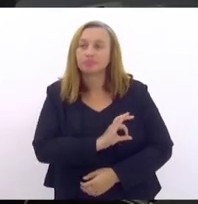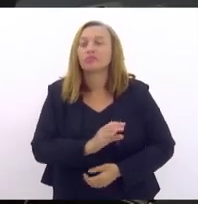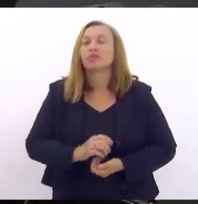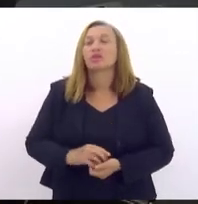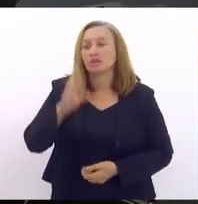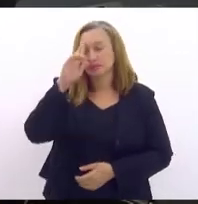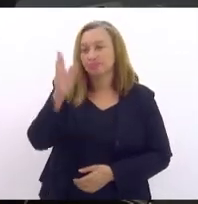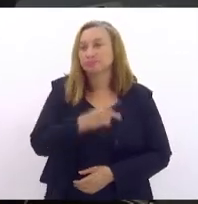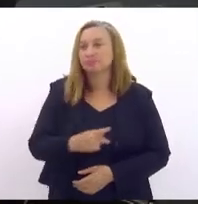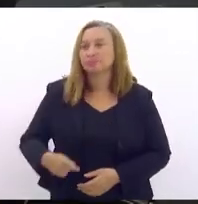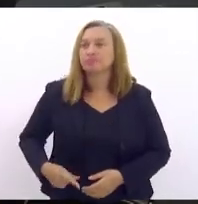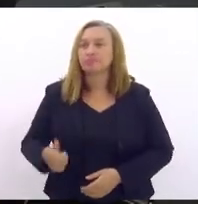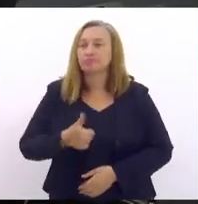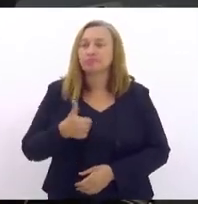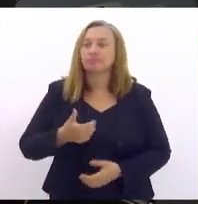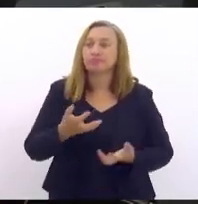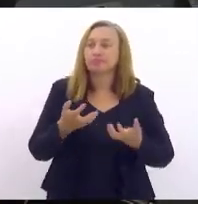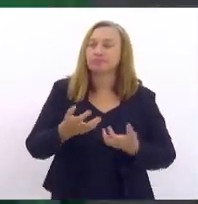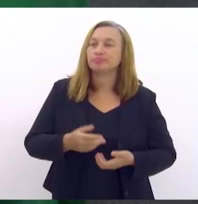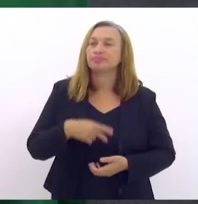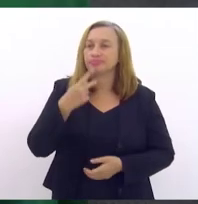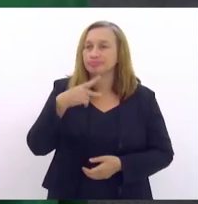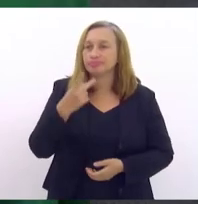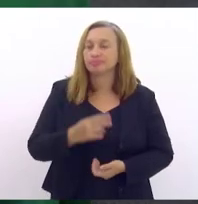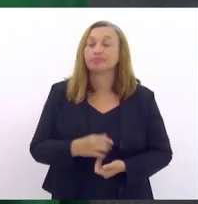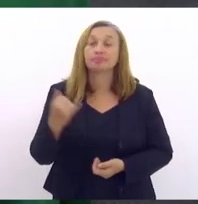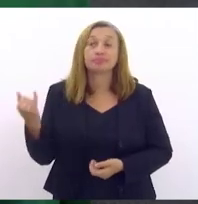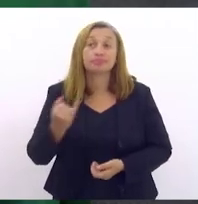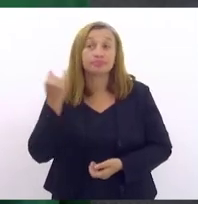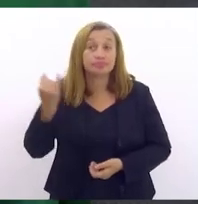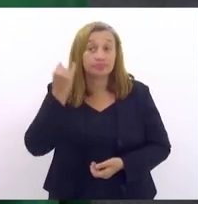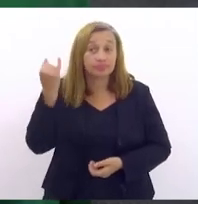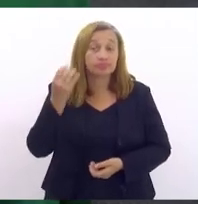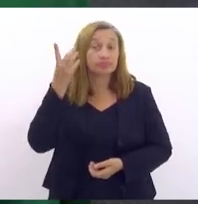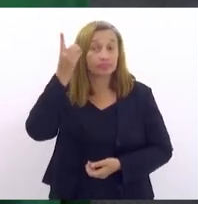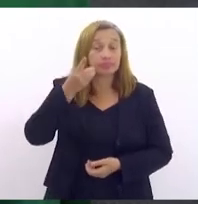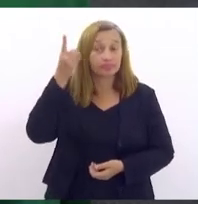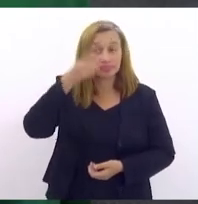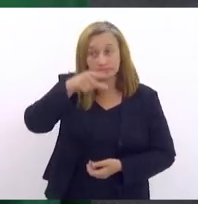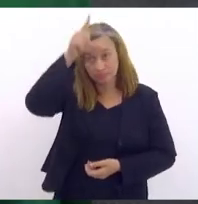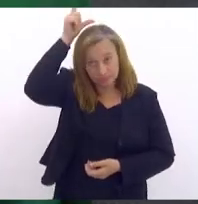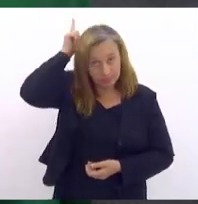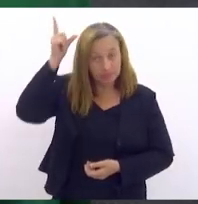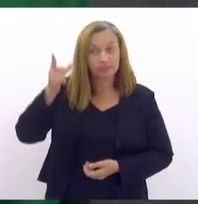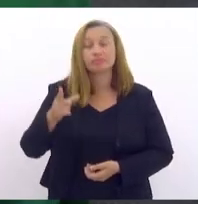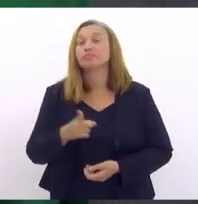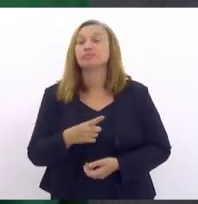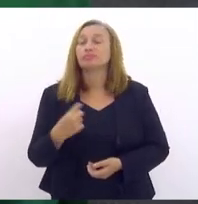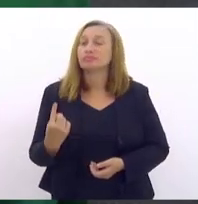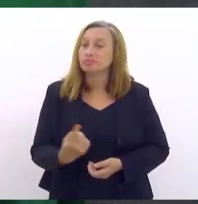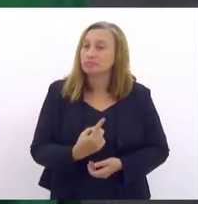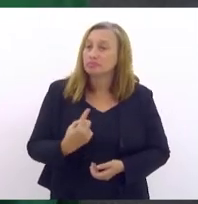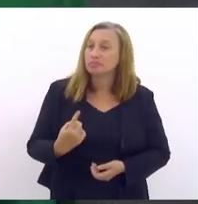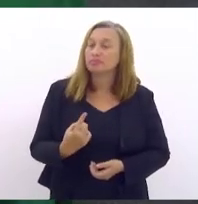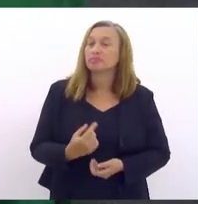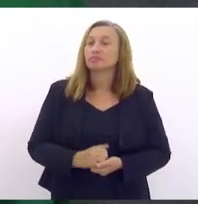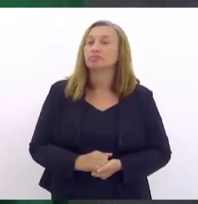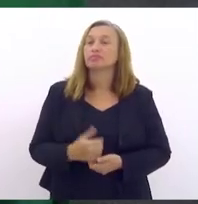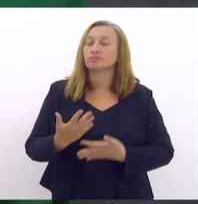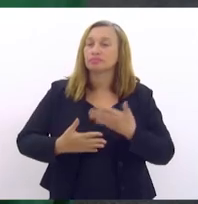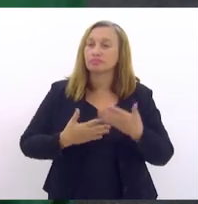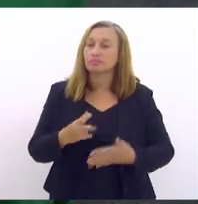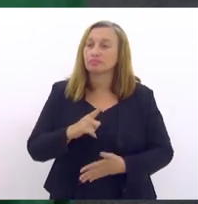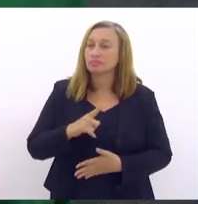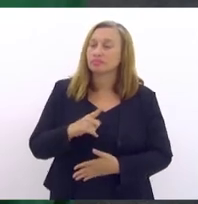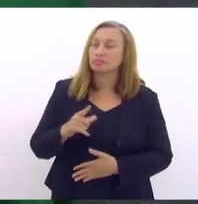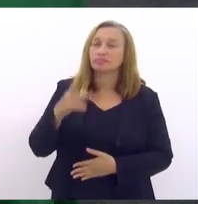Presidente, em primeiro lugar, eu quero aqui dizer da importância do deputado Luiz Paulo, da nossa estima pessoal pelo deputado